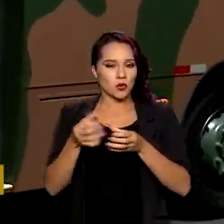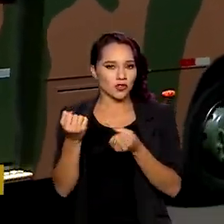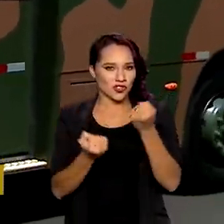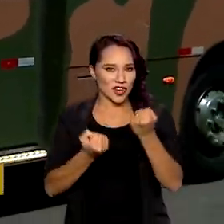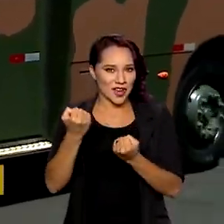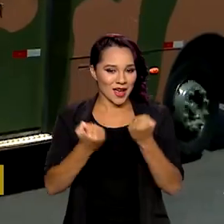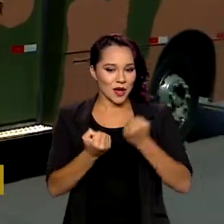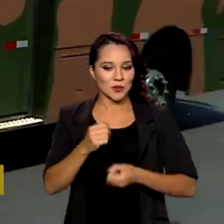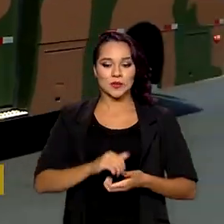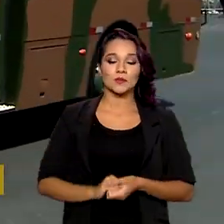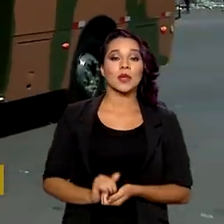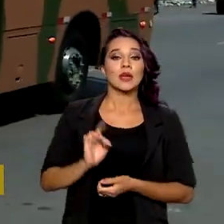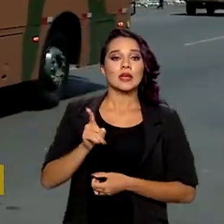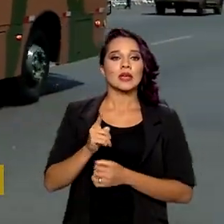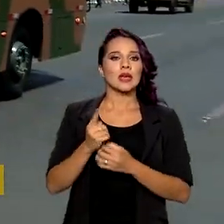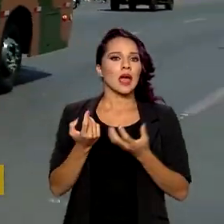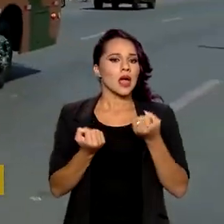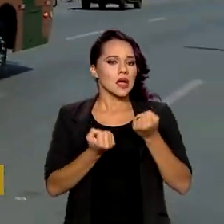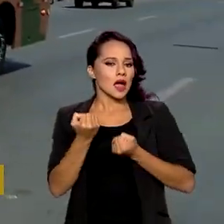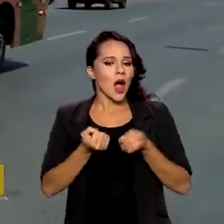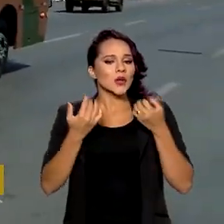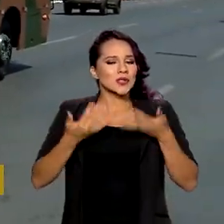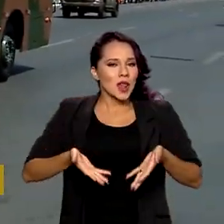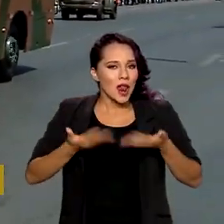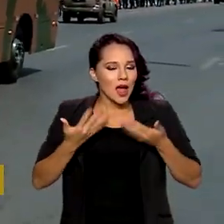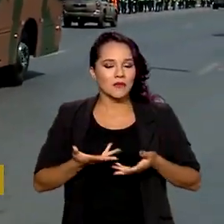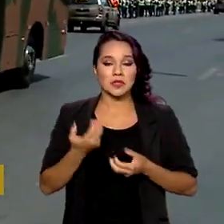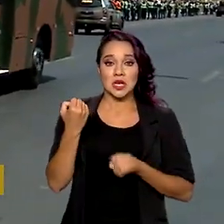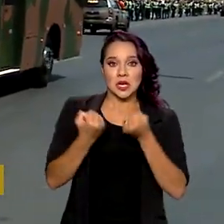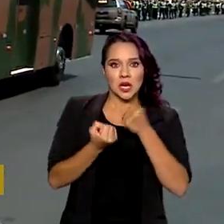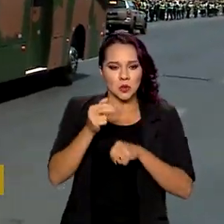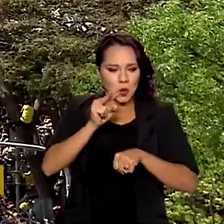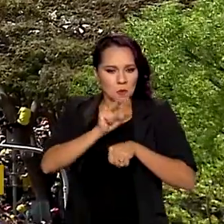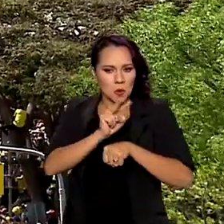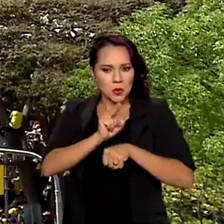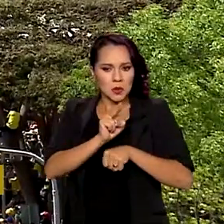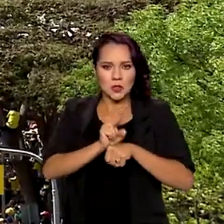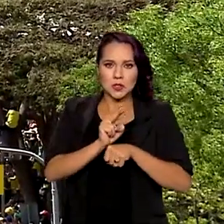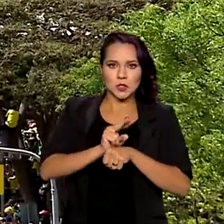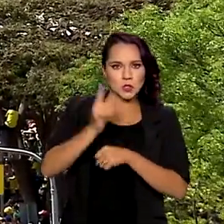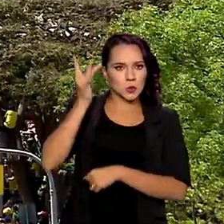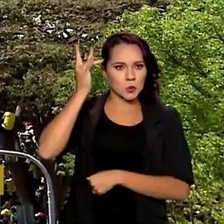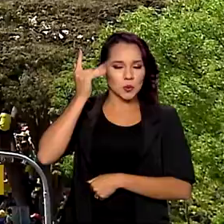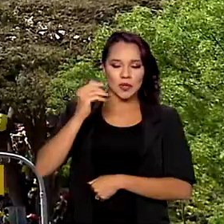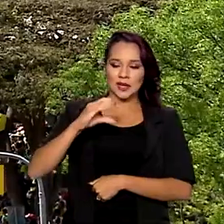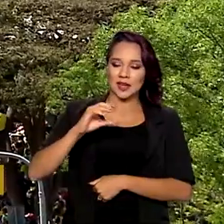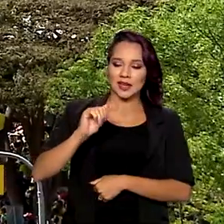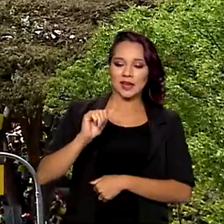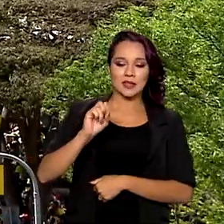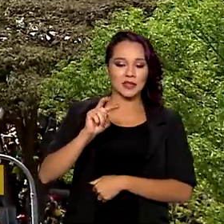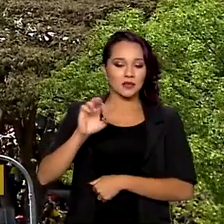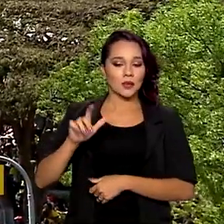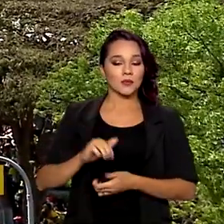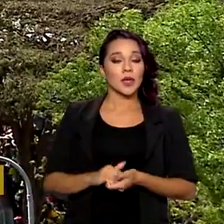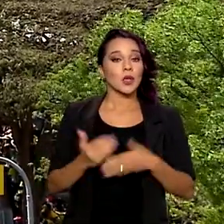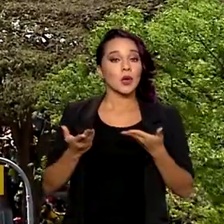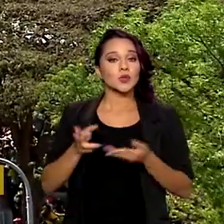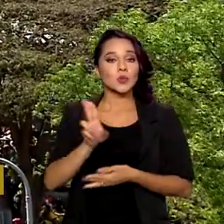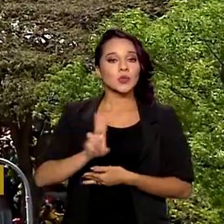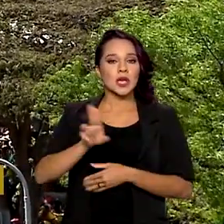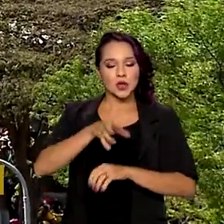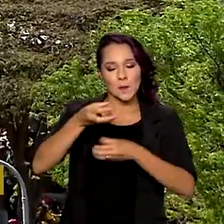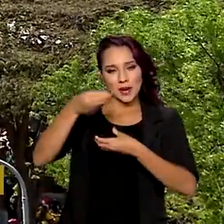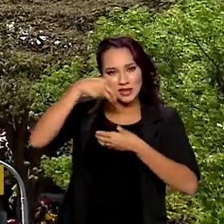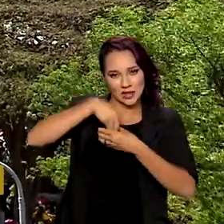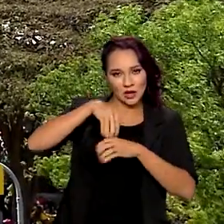Mecanizado. Aí já é um ônibus de choque do nosso Batalhão de Polícia do Exército. Então é um ônibus utilizado aí para transporte de